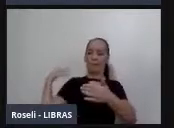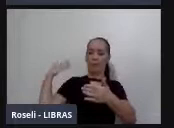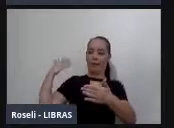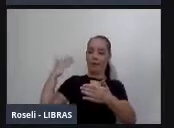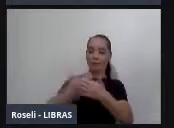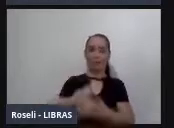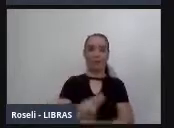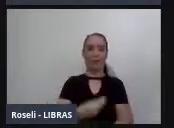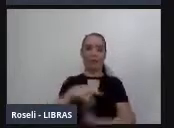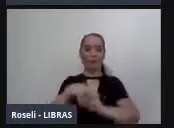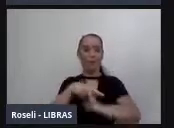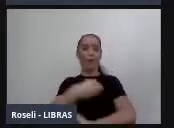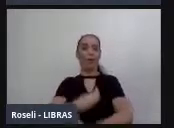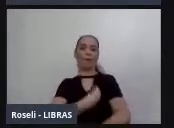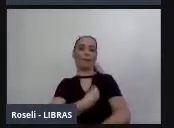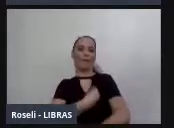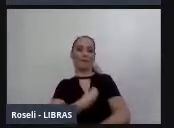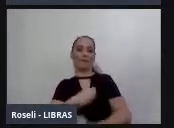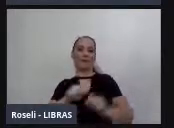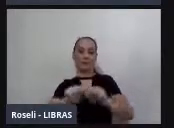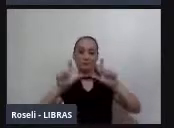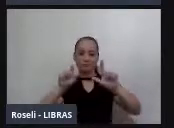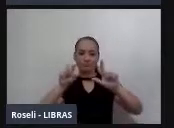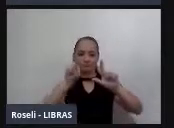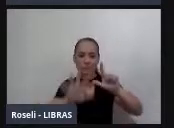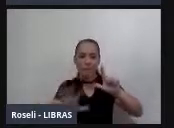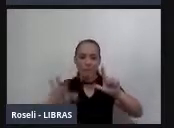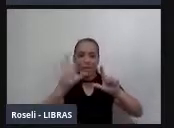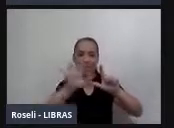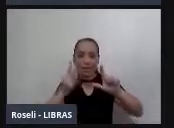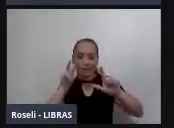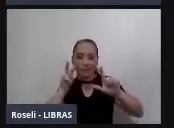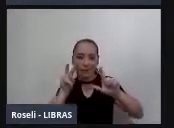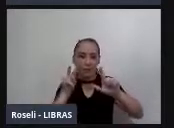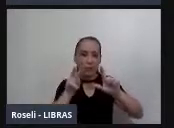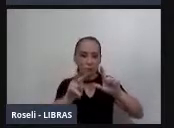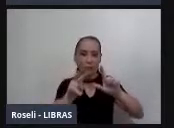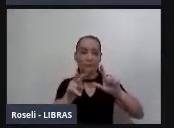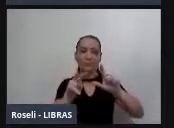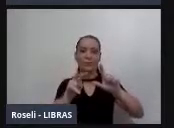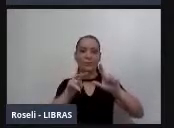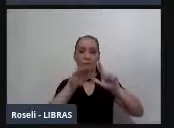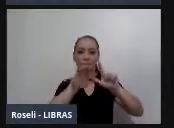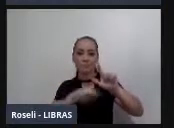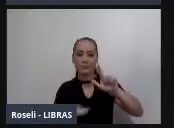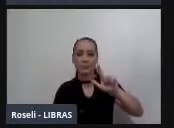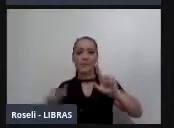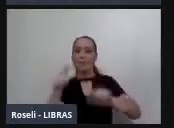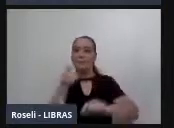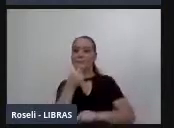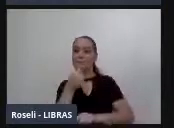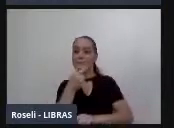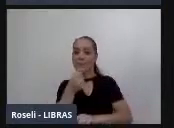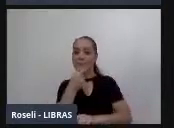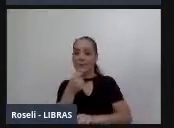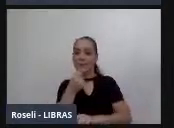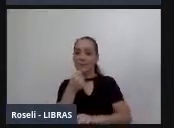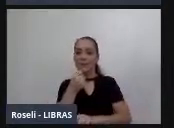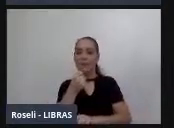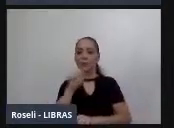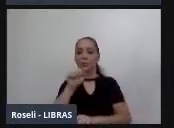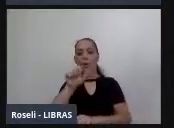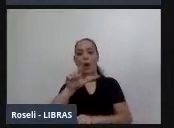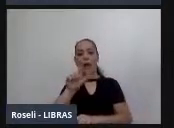quando eu vi aquela imagem icônica do menininho Aylan Kurdi morto na costa da